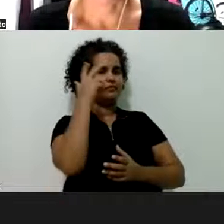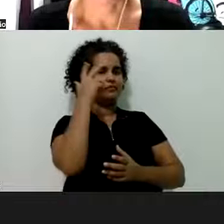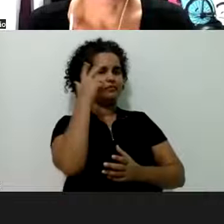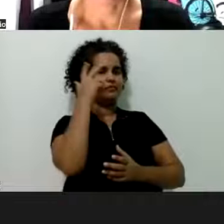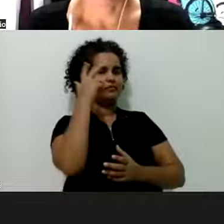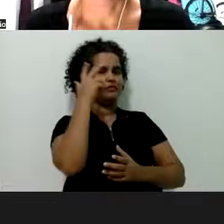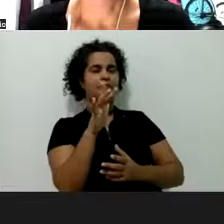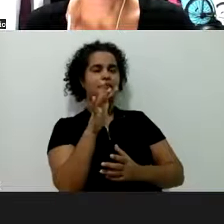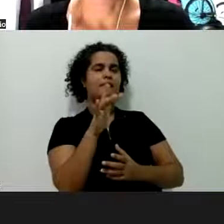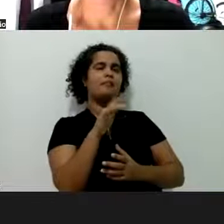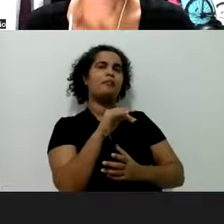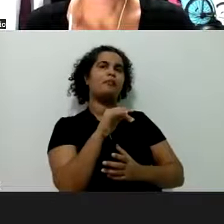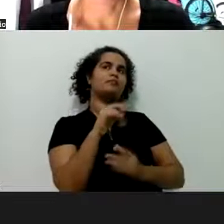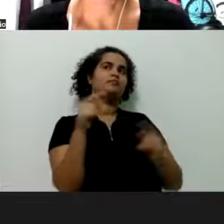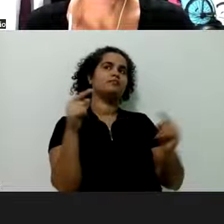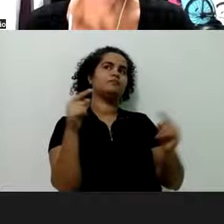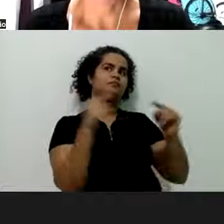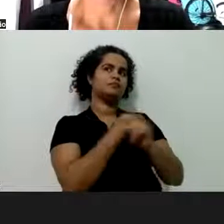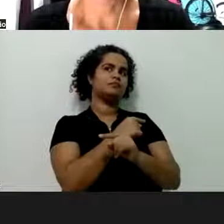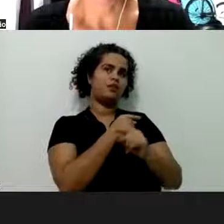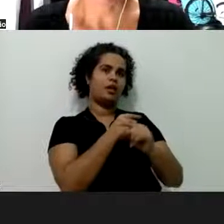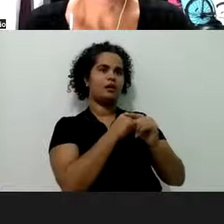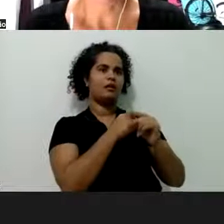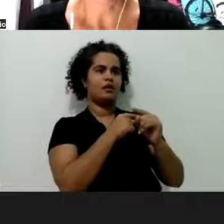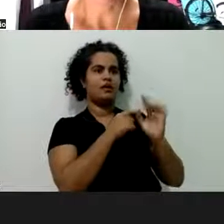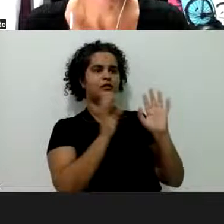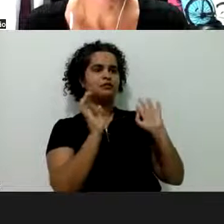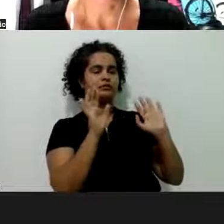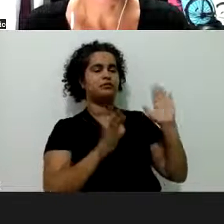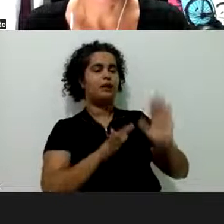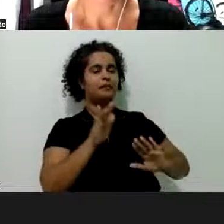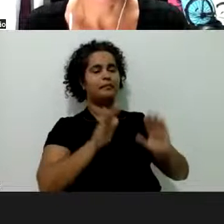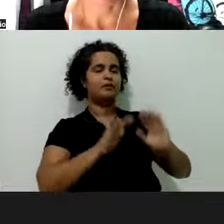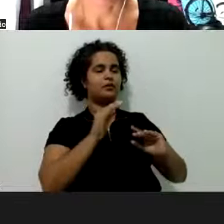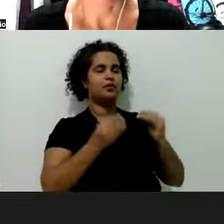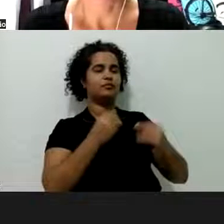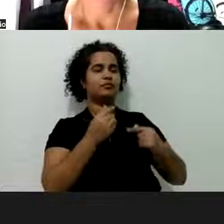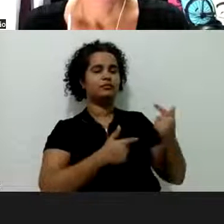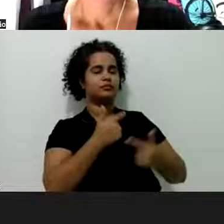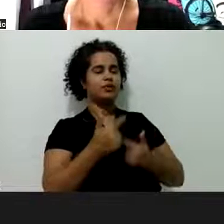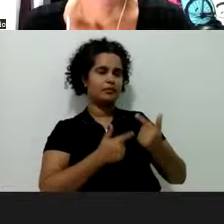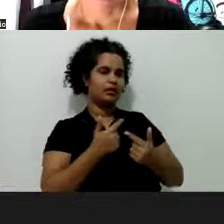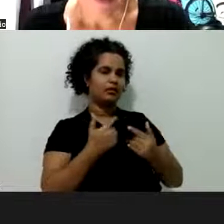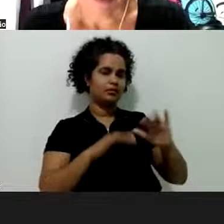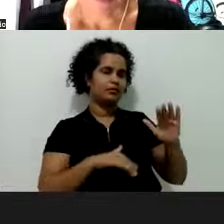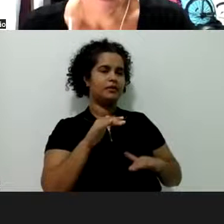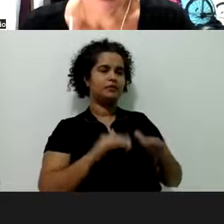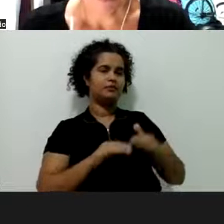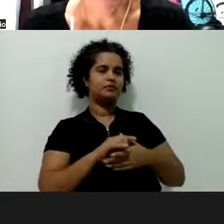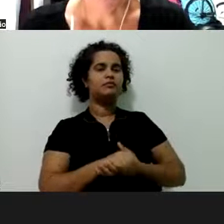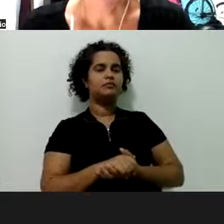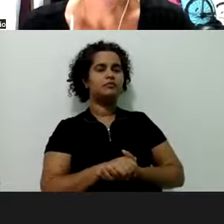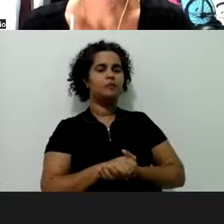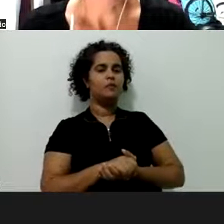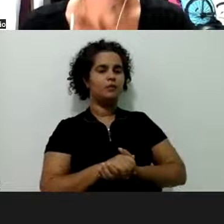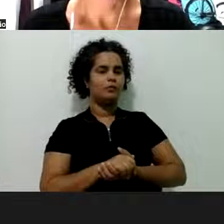contraponto entre as duas coisas. Eu acho que depende muito da forma como você atua, né? Eu acho que, assim, a gente parte